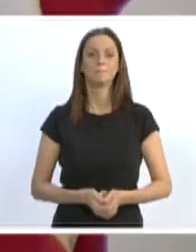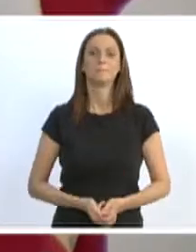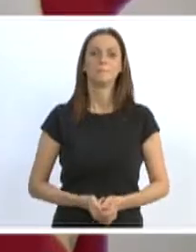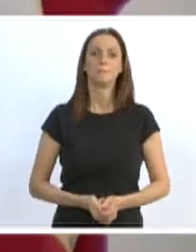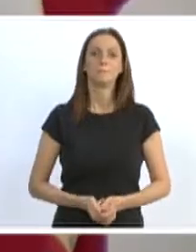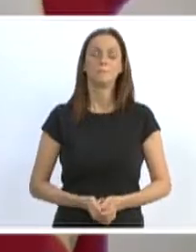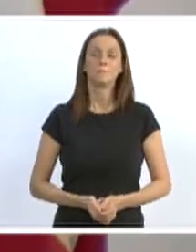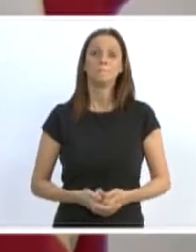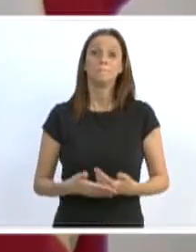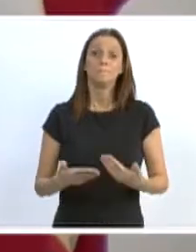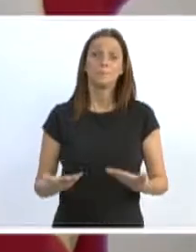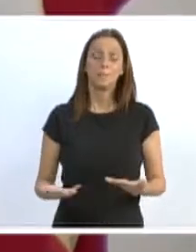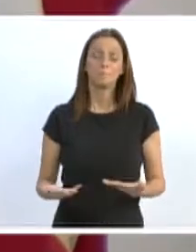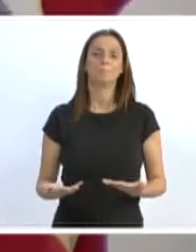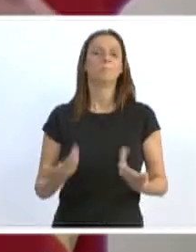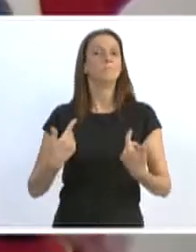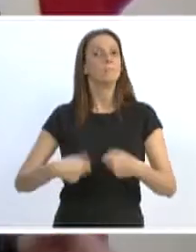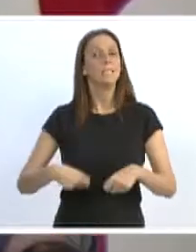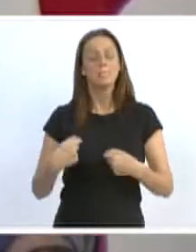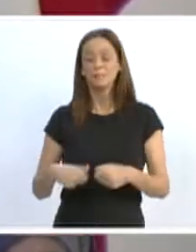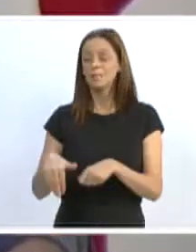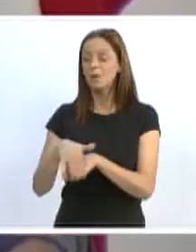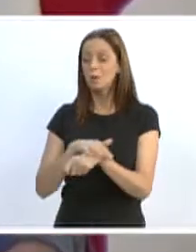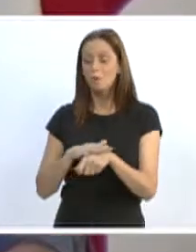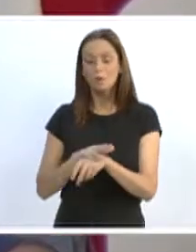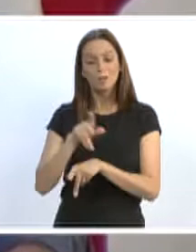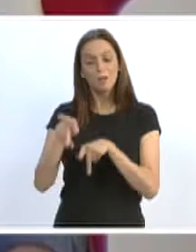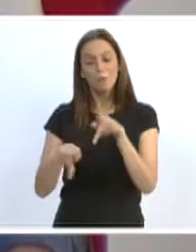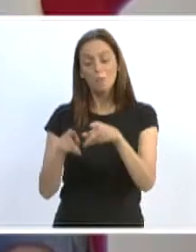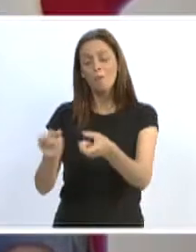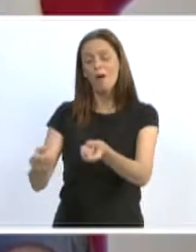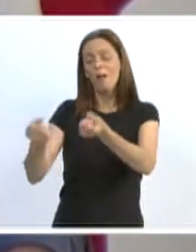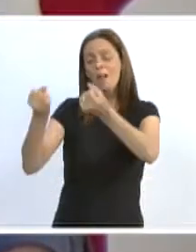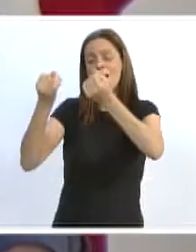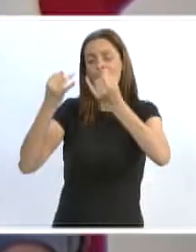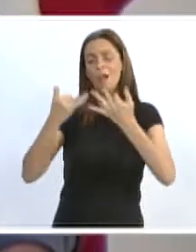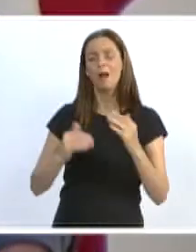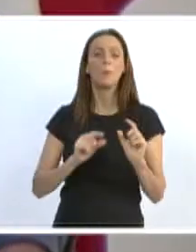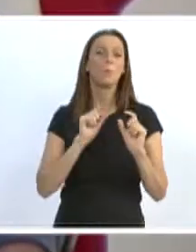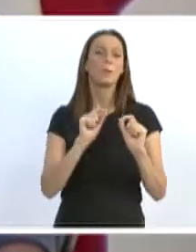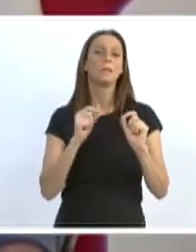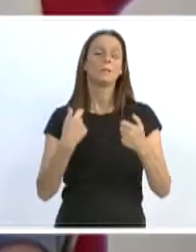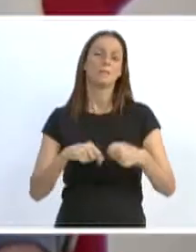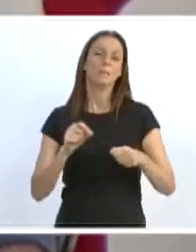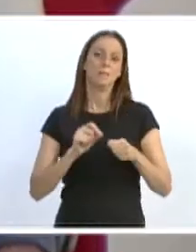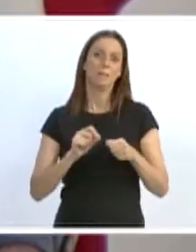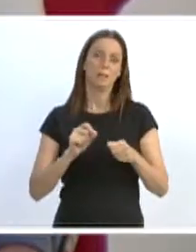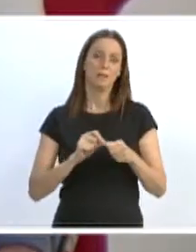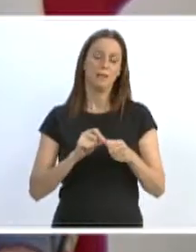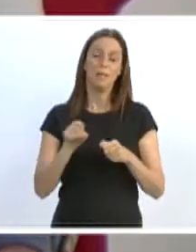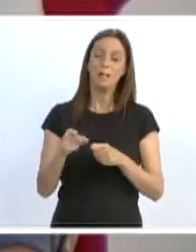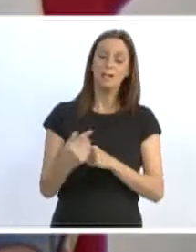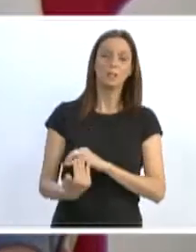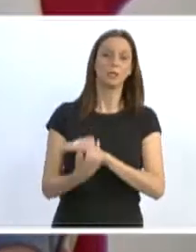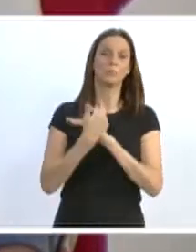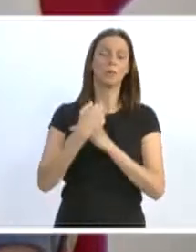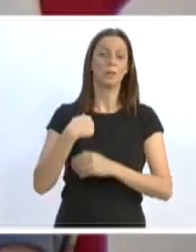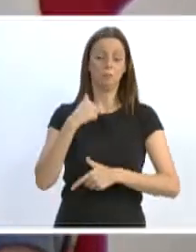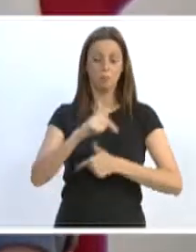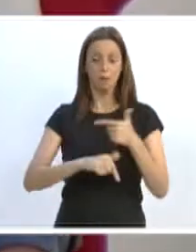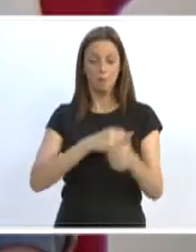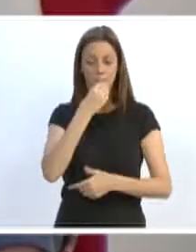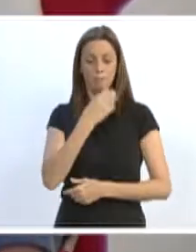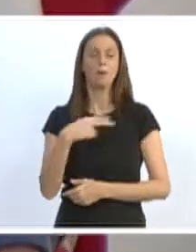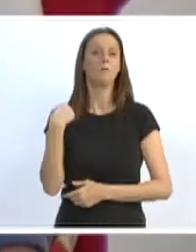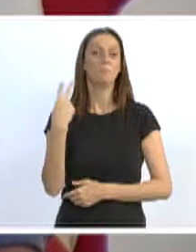voz melhor do que a voz do povo para nós temos isso nas nossas ações enquanto vereador enquanto